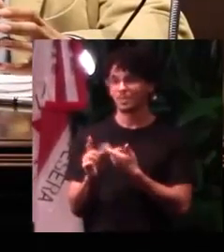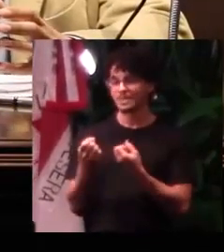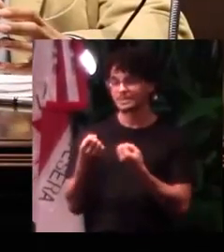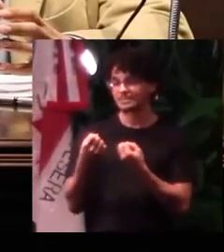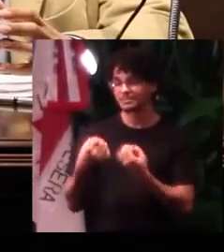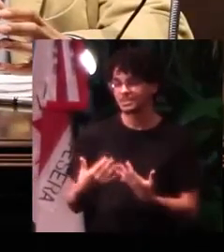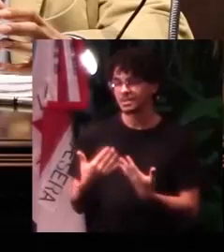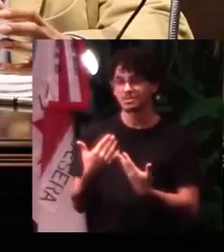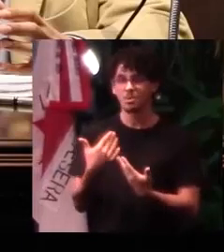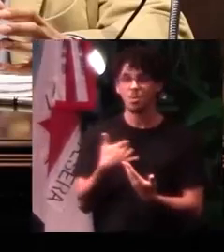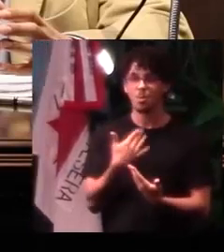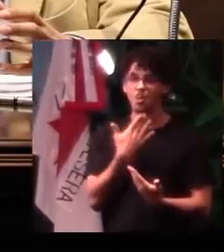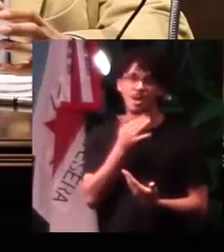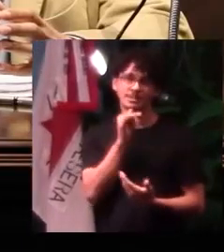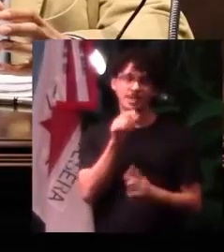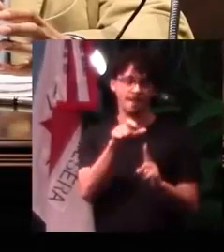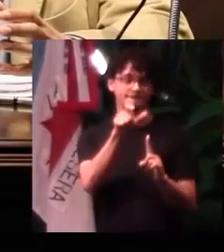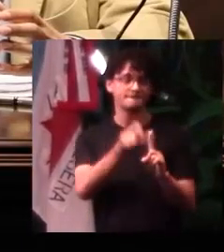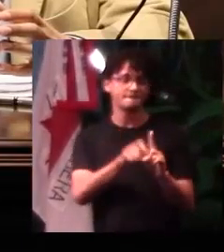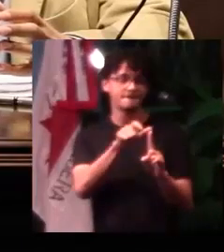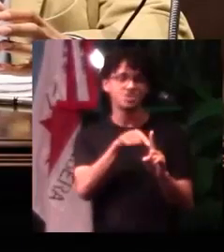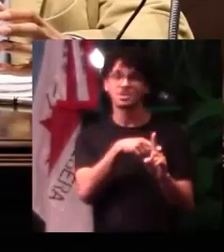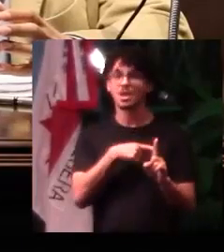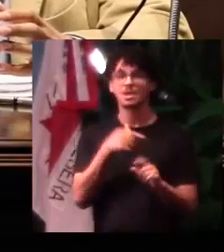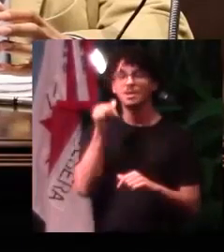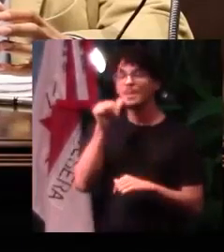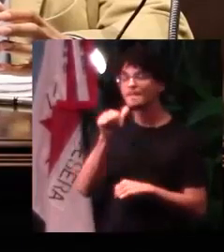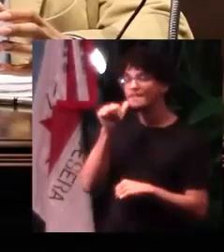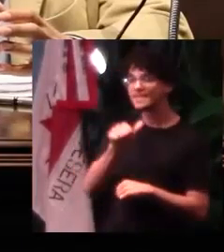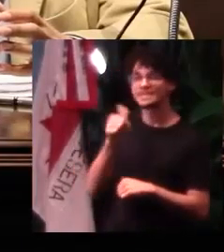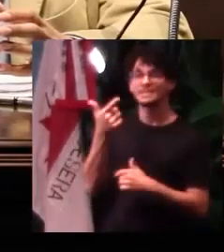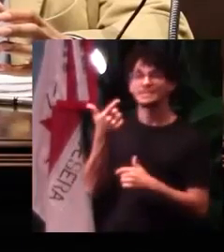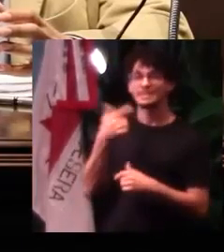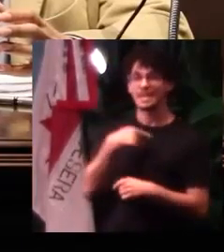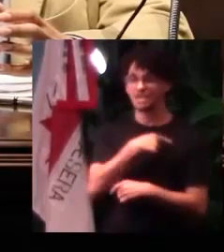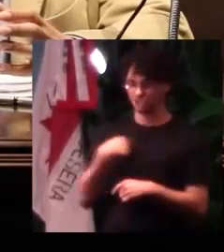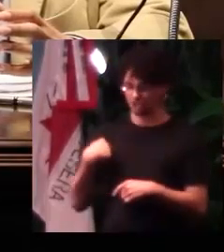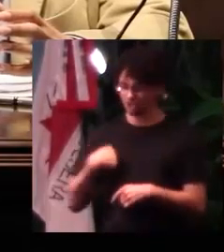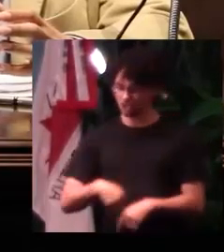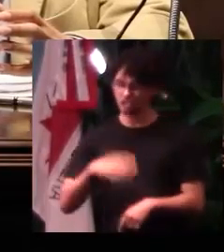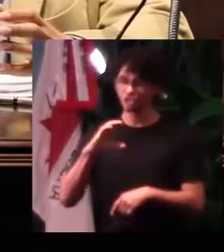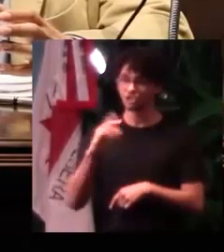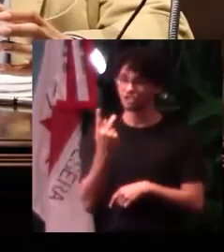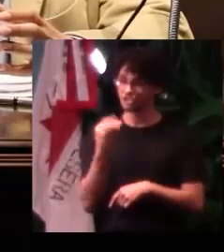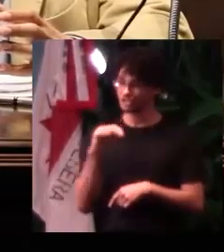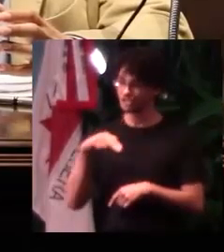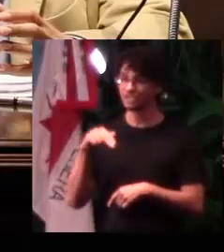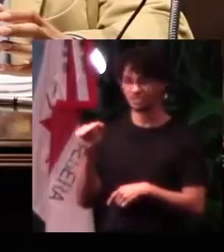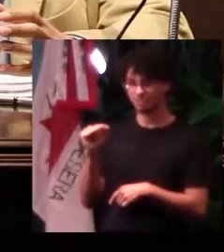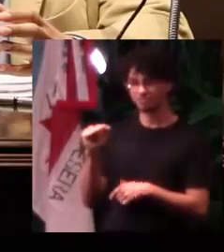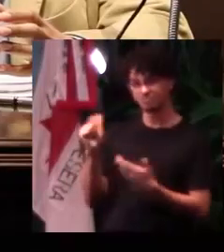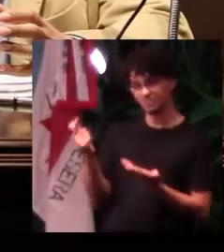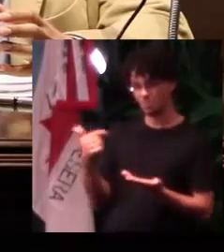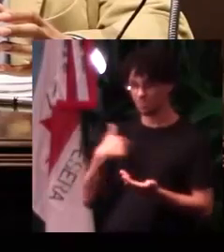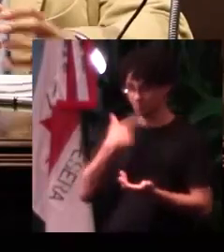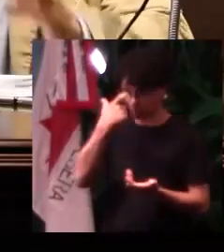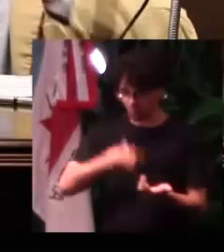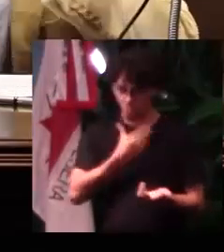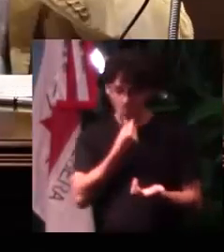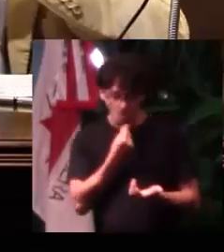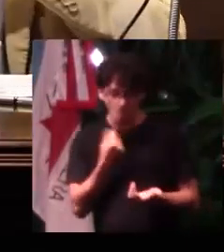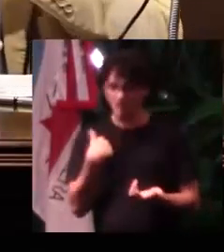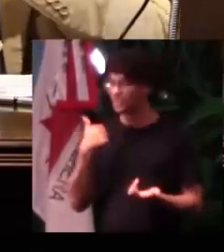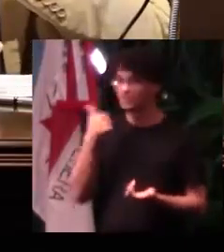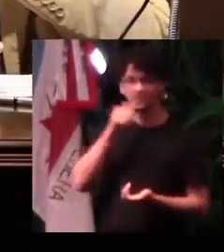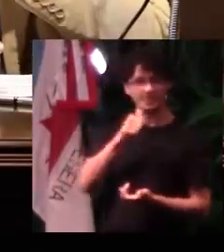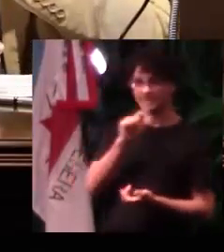cuja personagem é uma menina chinesa, bom, eu sou homem, eu não sou mulher, eu sou velho, eu não